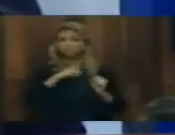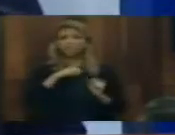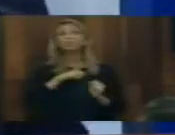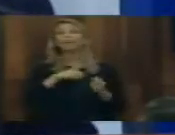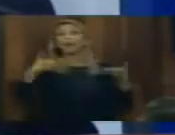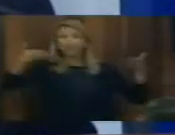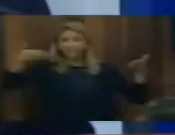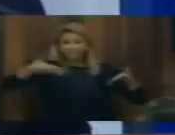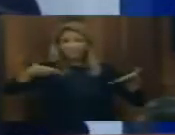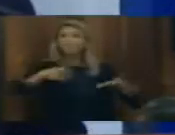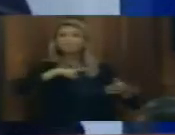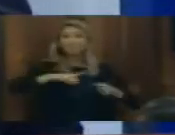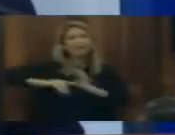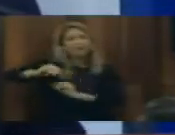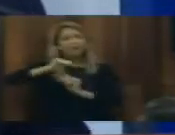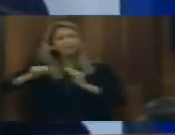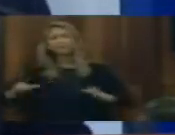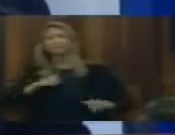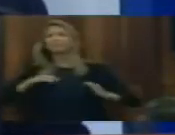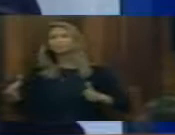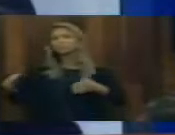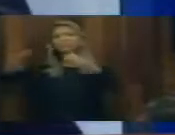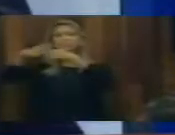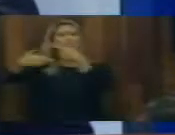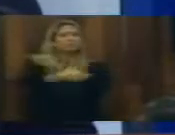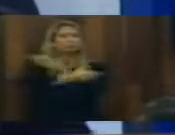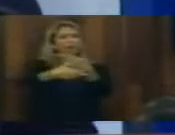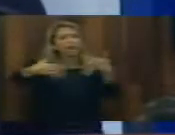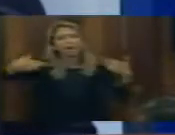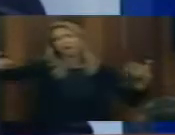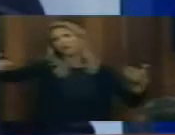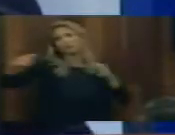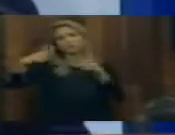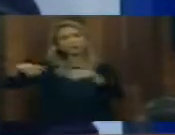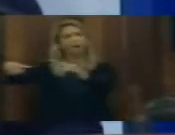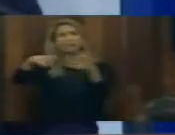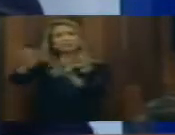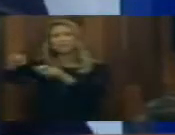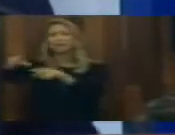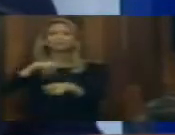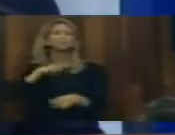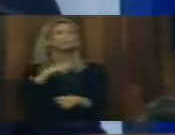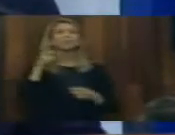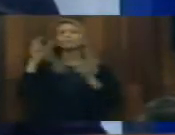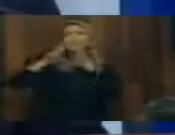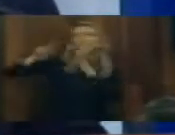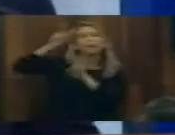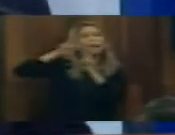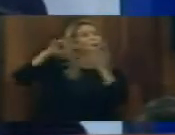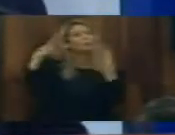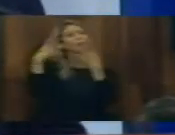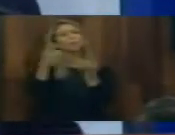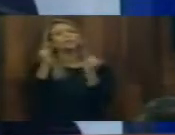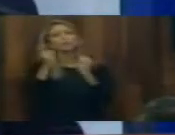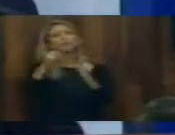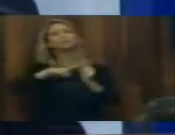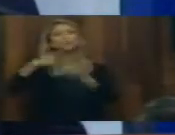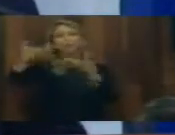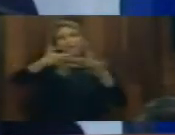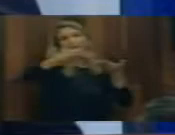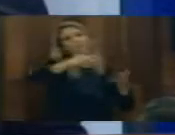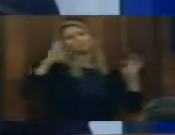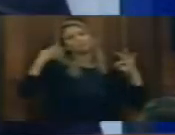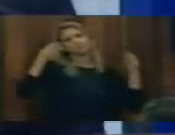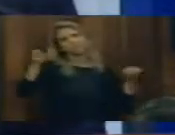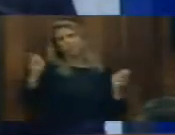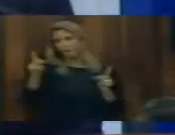temos pista, temos areias de dunas, enfim, temos a zona rural, temos um cenário maravilhoso para investir nessa área aí. Essa é minha deixa.